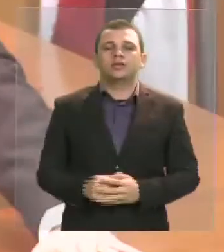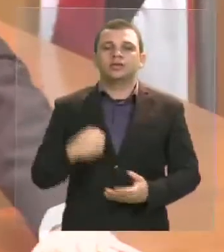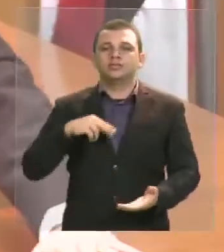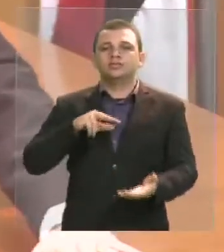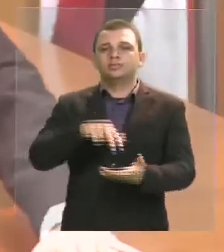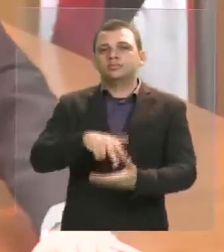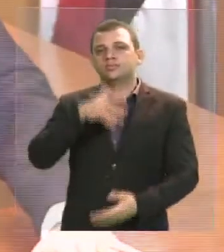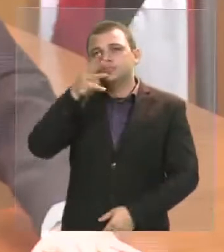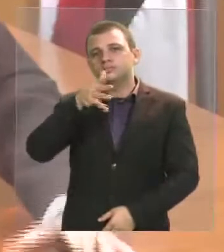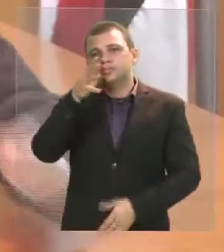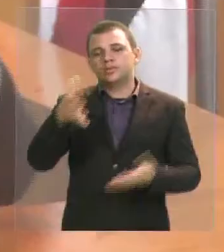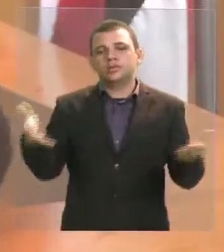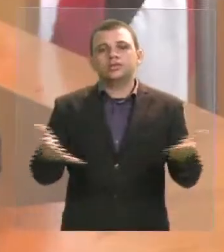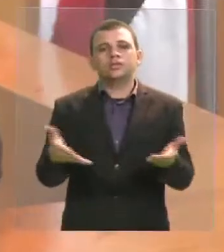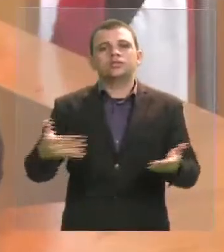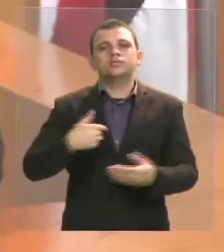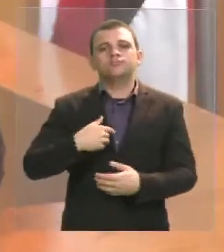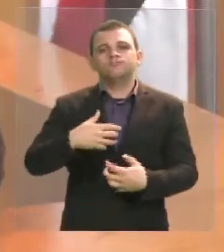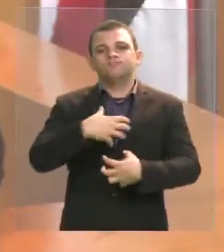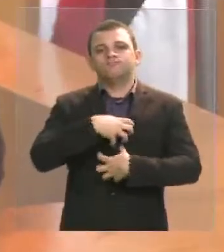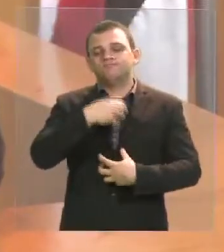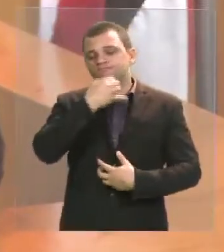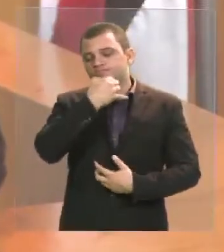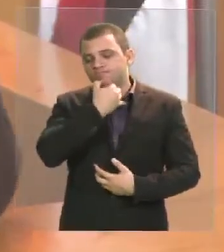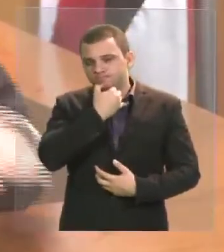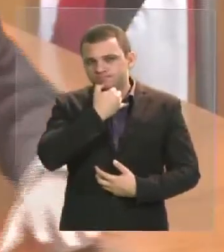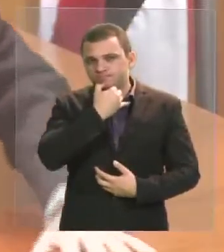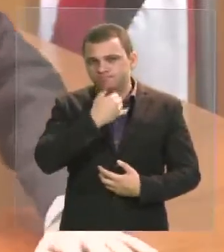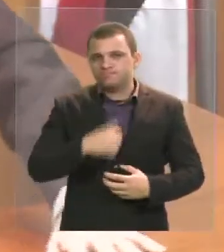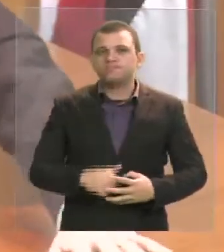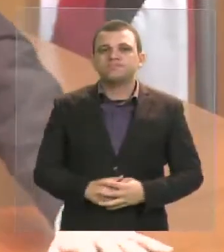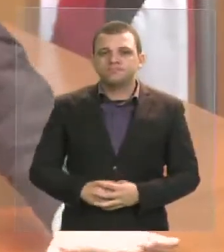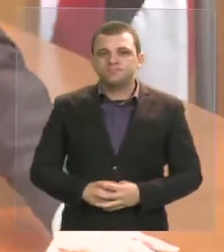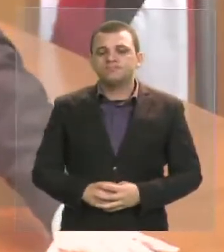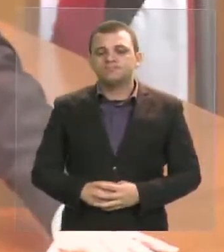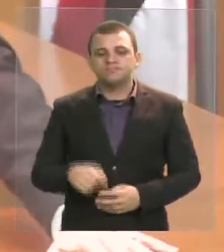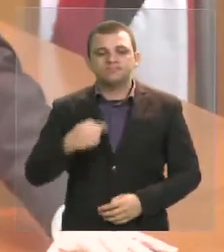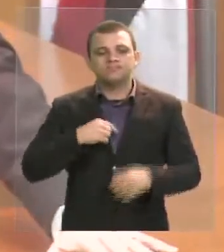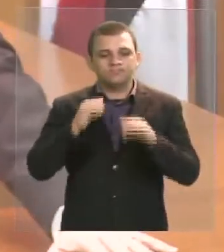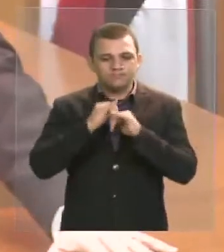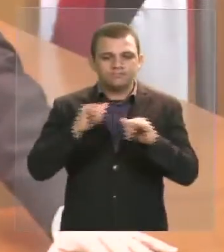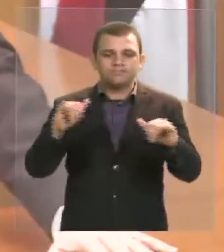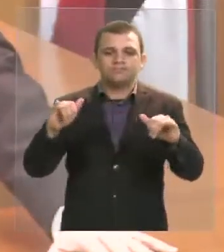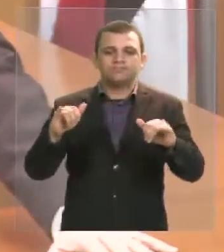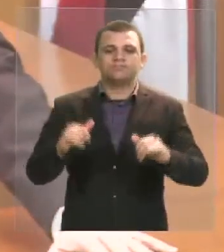com profunda tristeza para comunicar